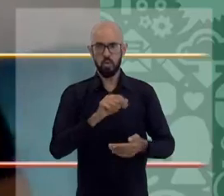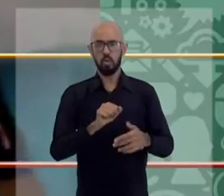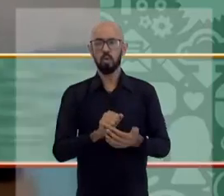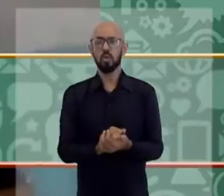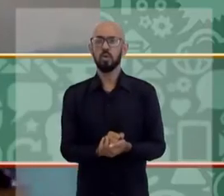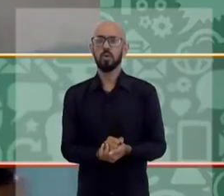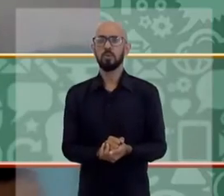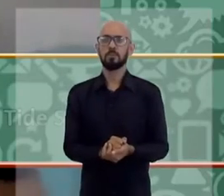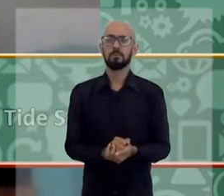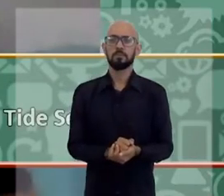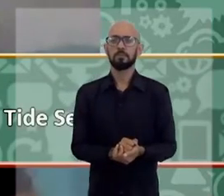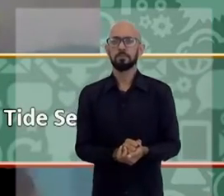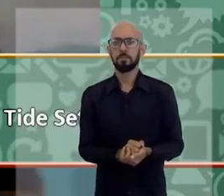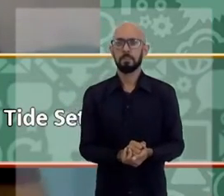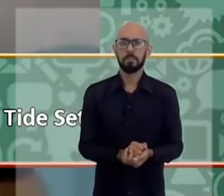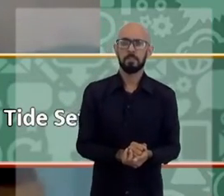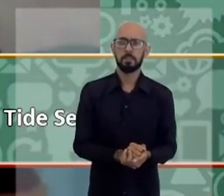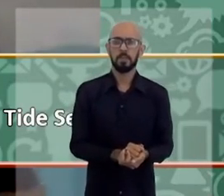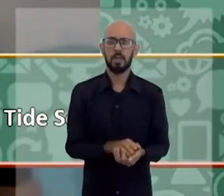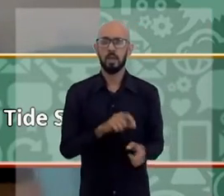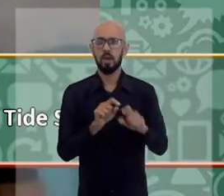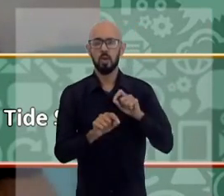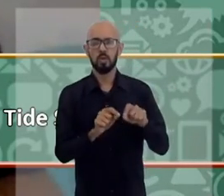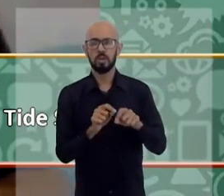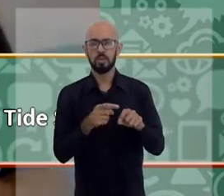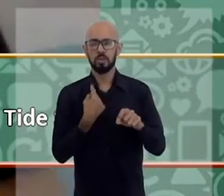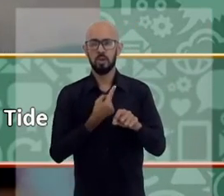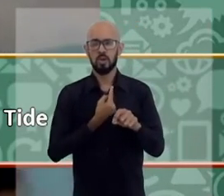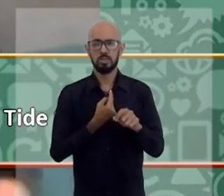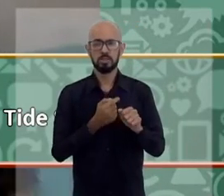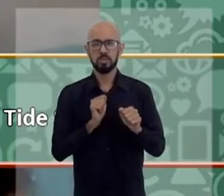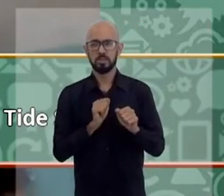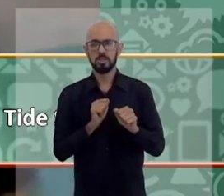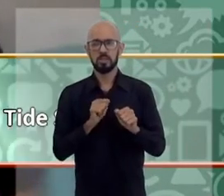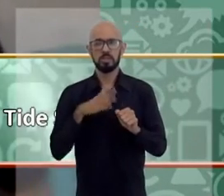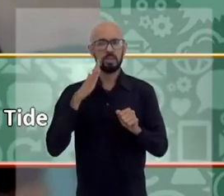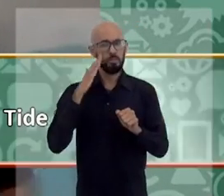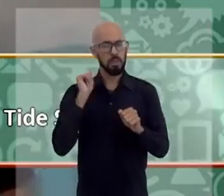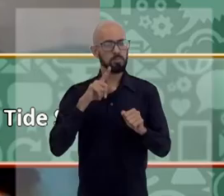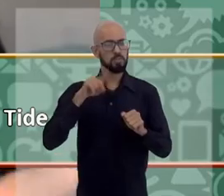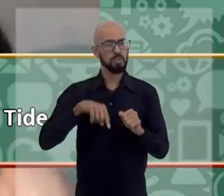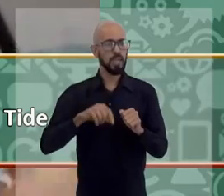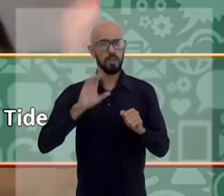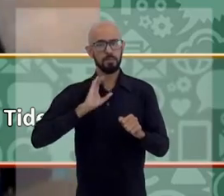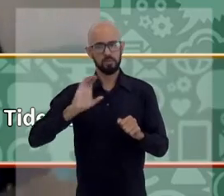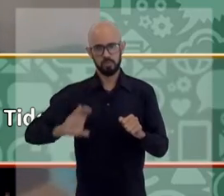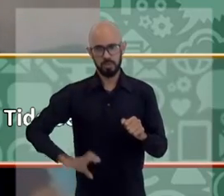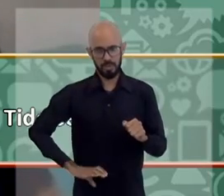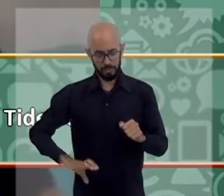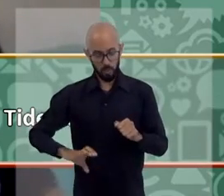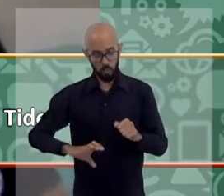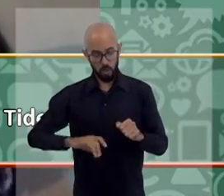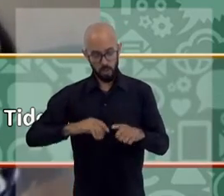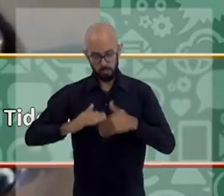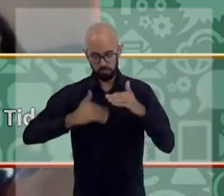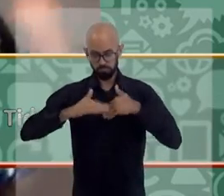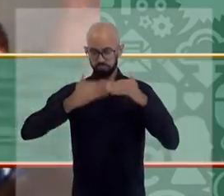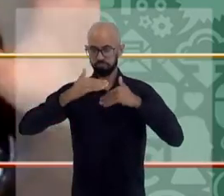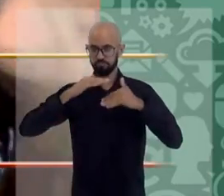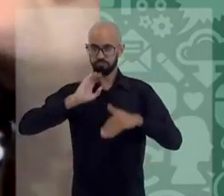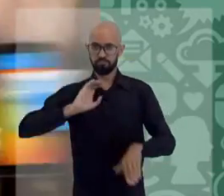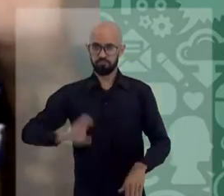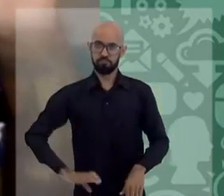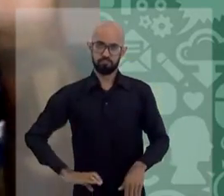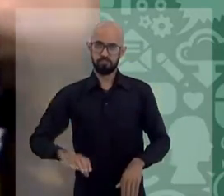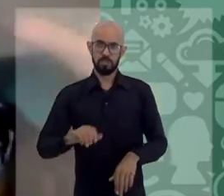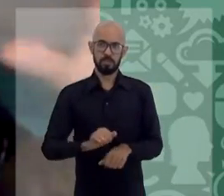deixa fica claro no final da fala dele, é o que a gente pode chamar de também uma formação para a cidadania, né? Eu acho que